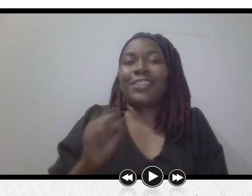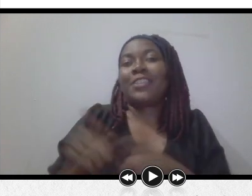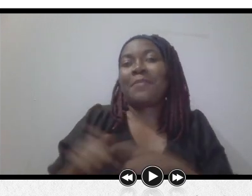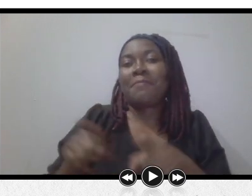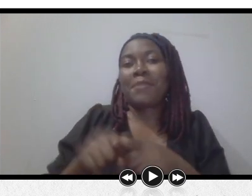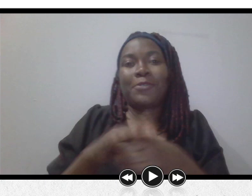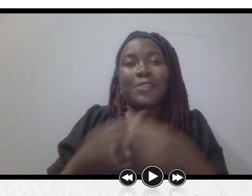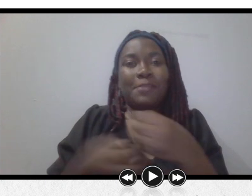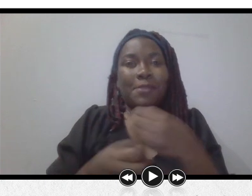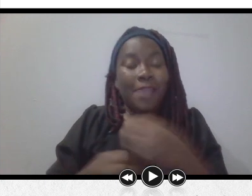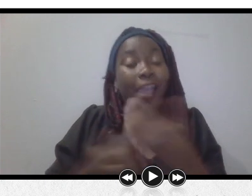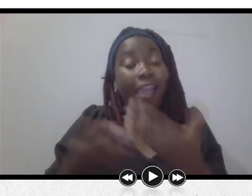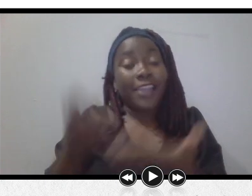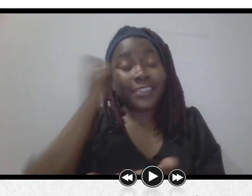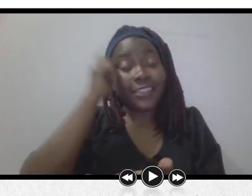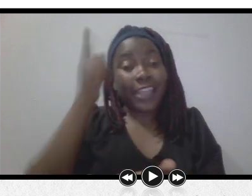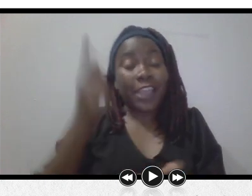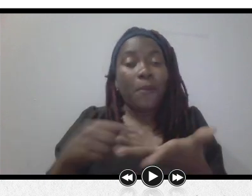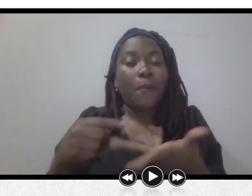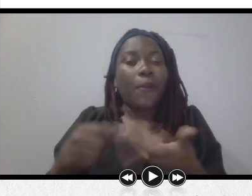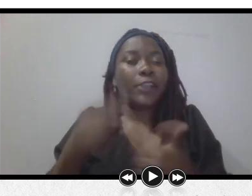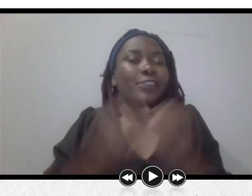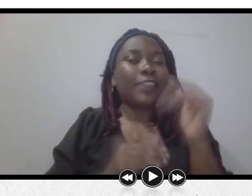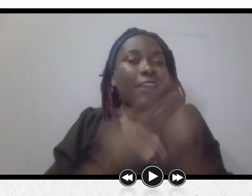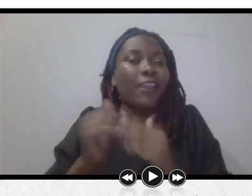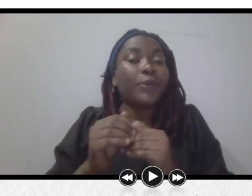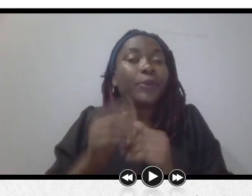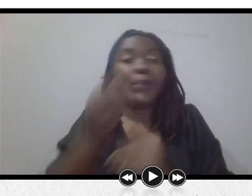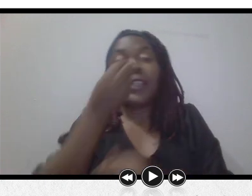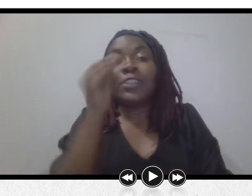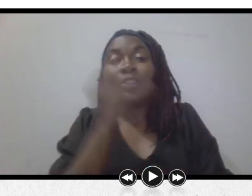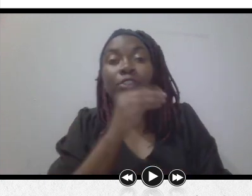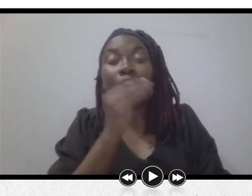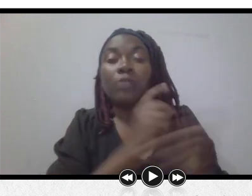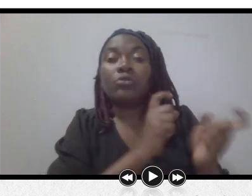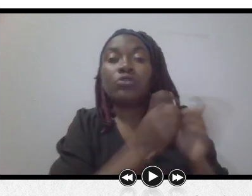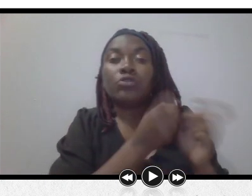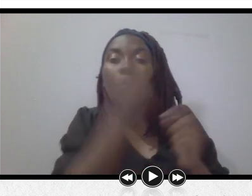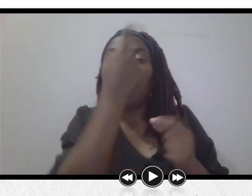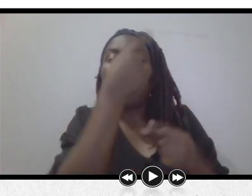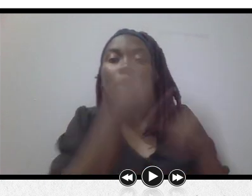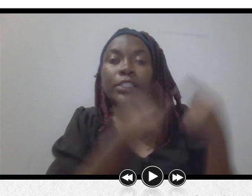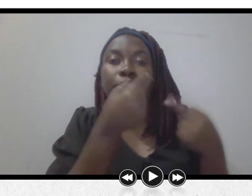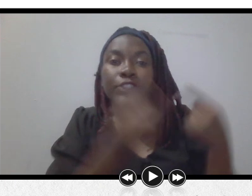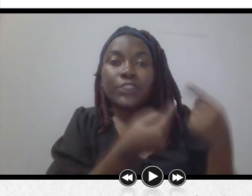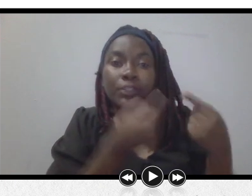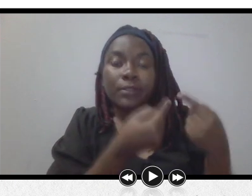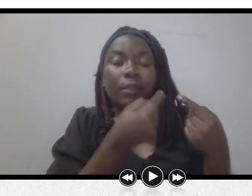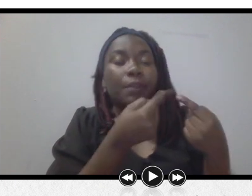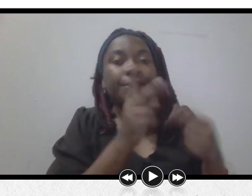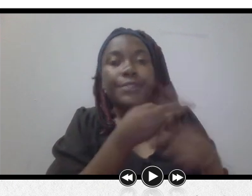saneamento básico, com essa ideia de um componente técnico e deixando de lado as discussões políticas que